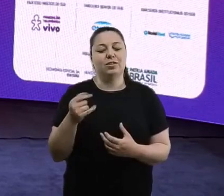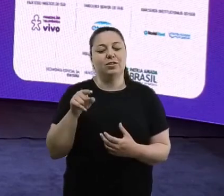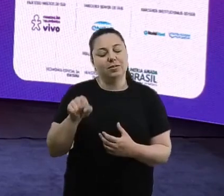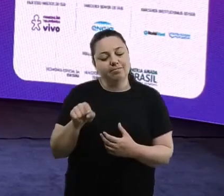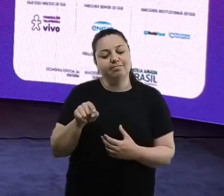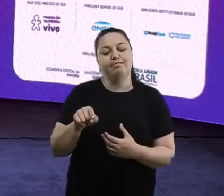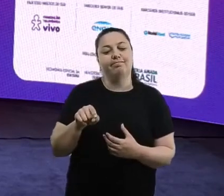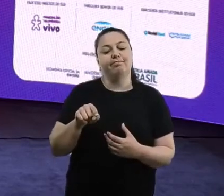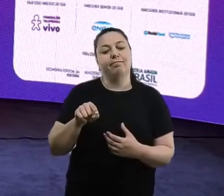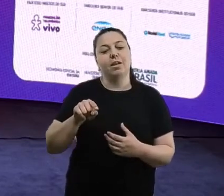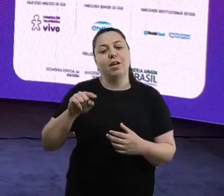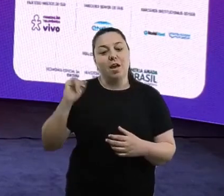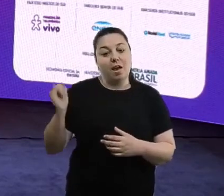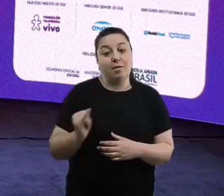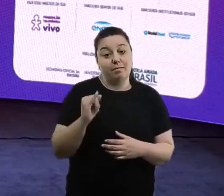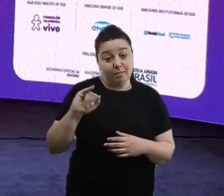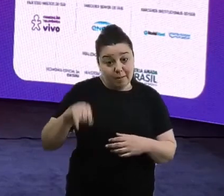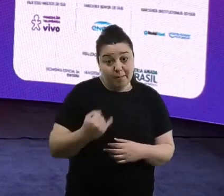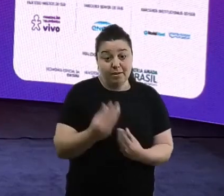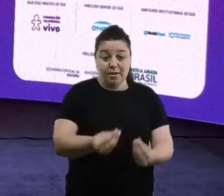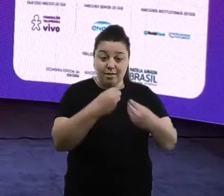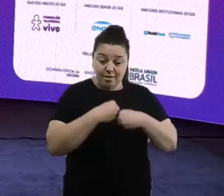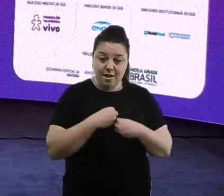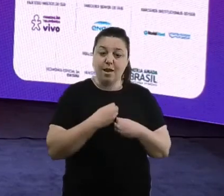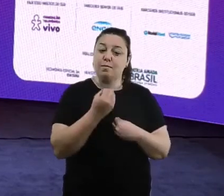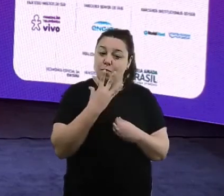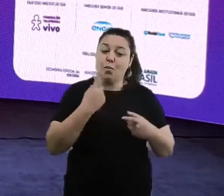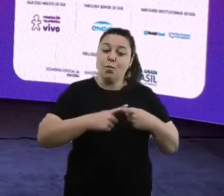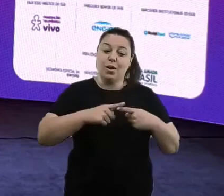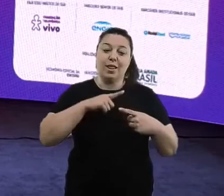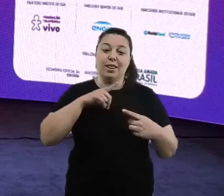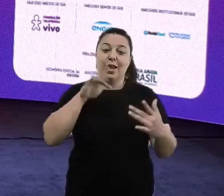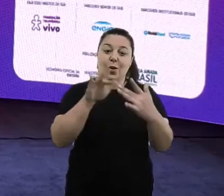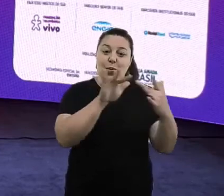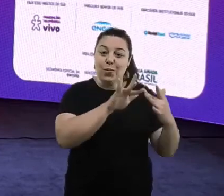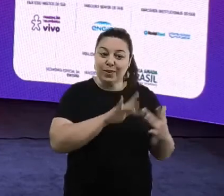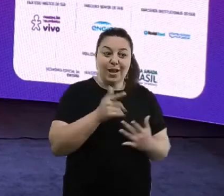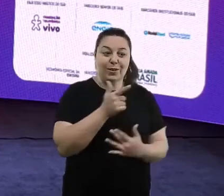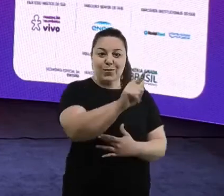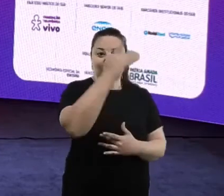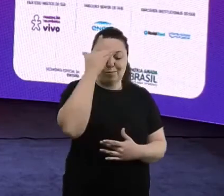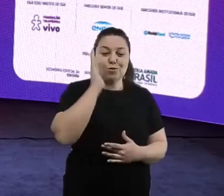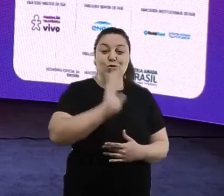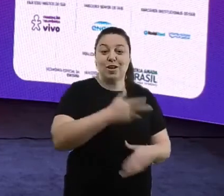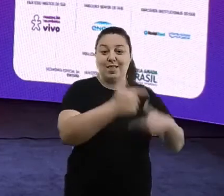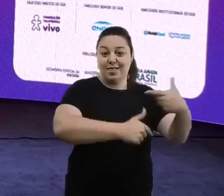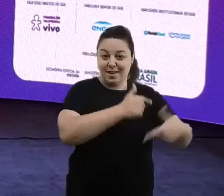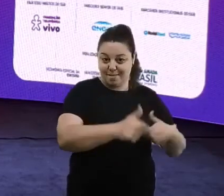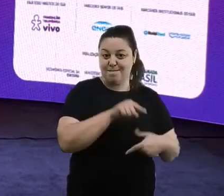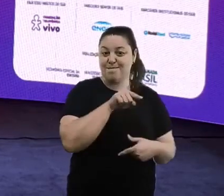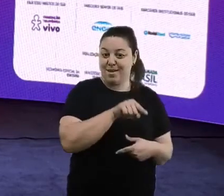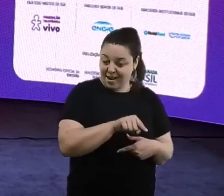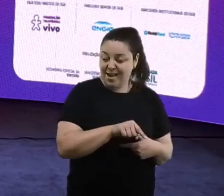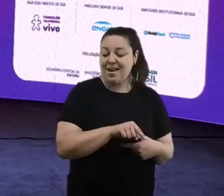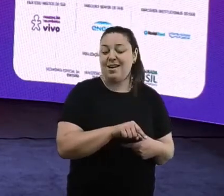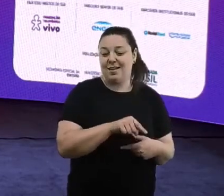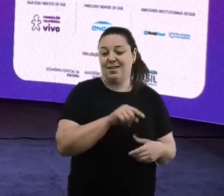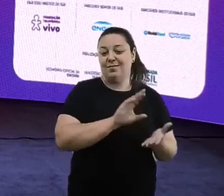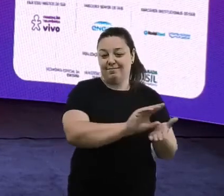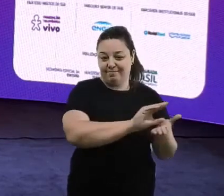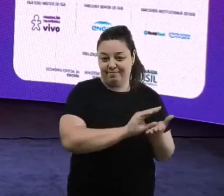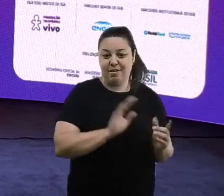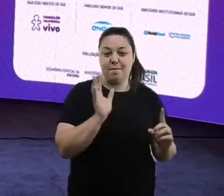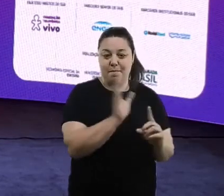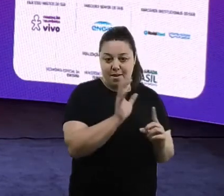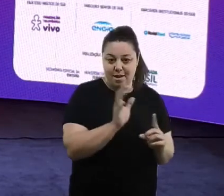tu te conecta com outros cientistas de dados que já estão atuando, né, com impacto, tem a oportunidade de saber organizações